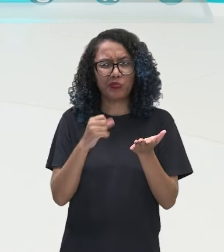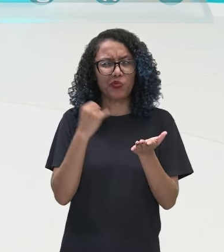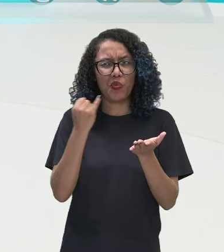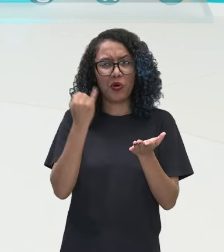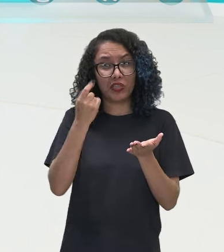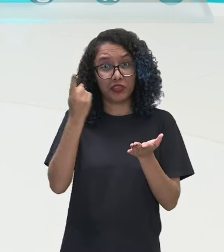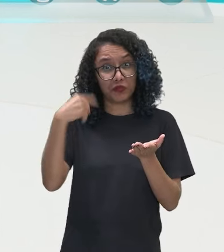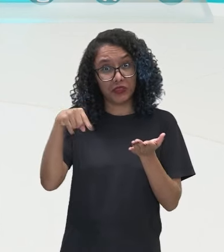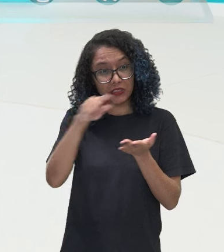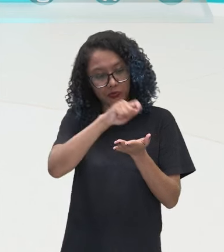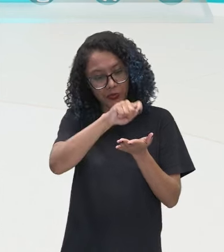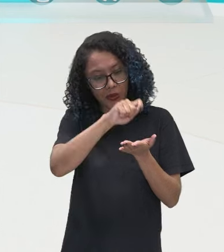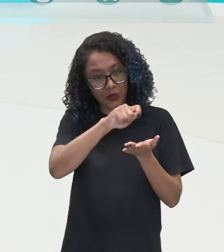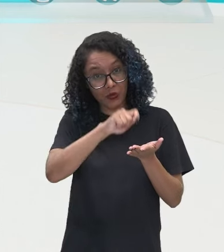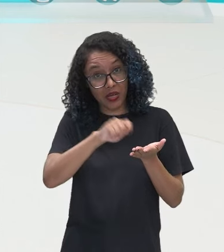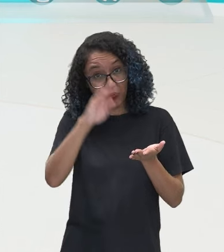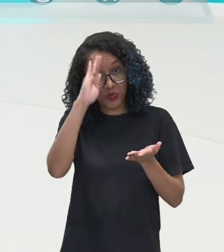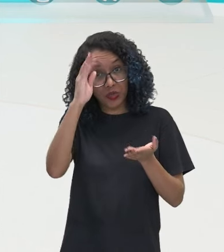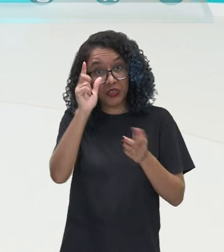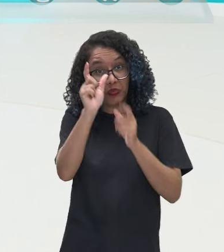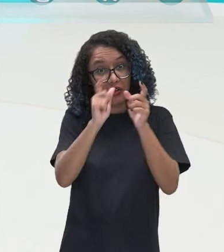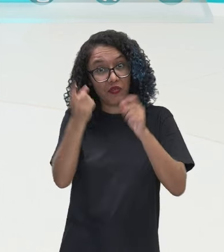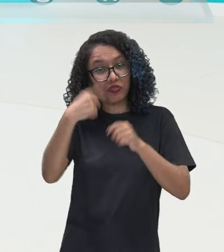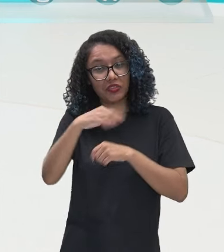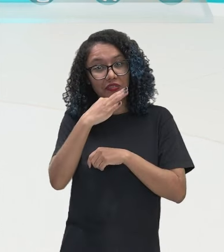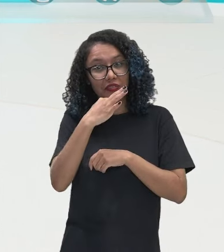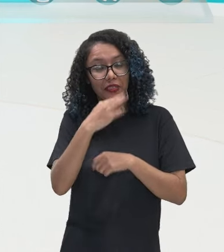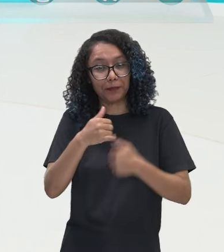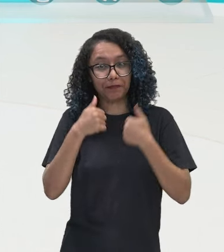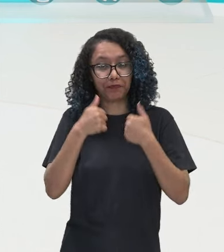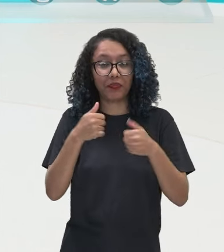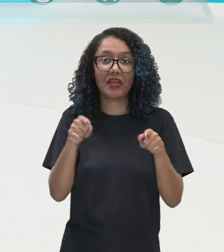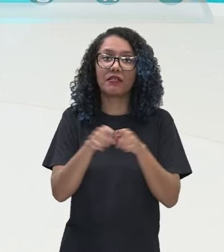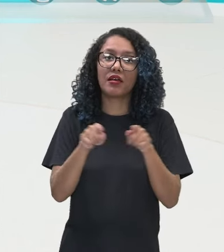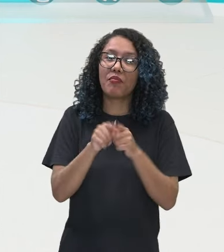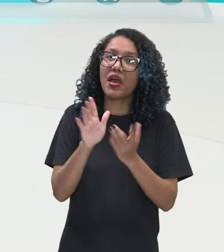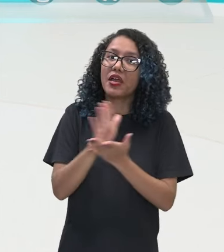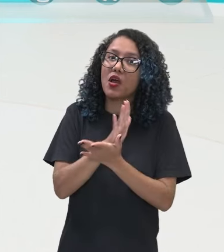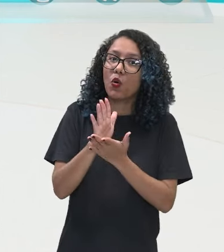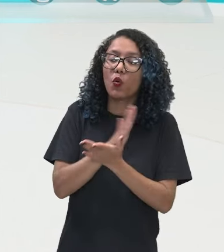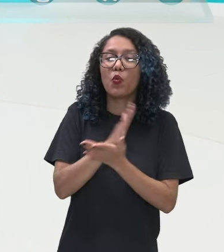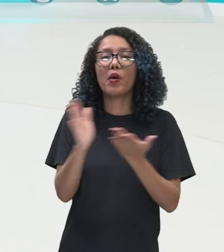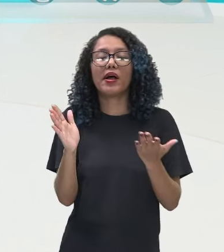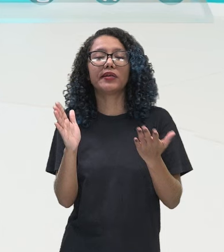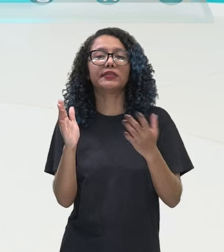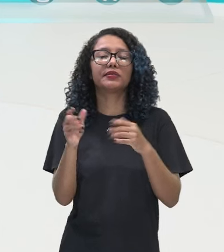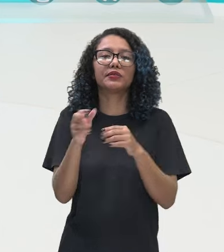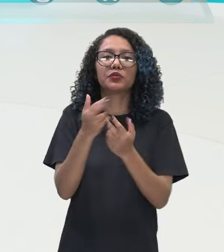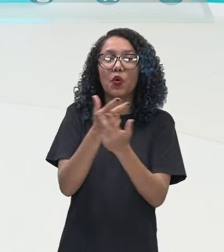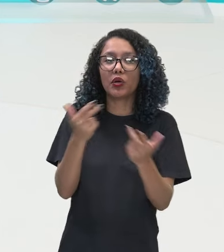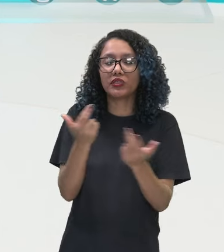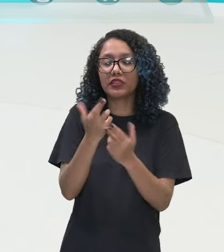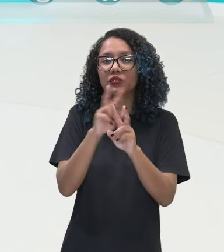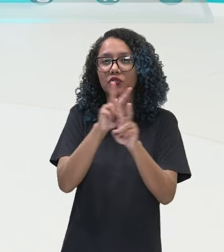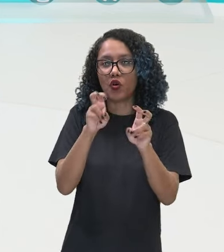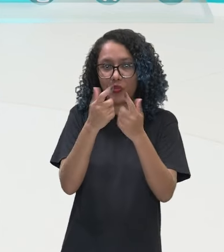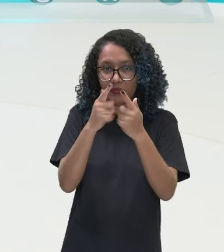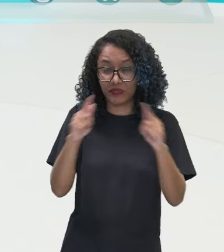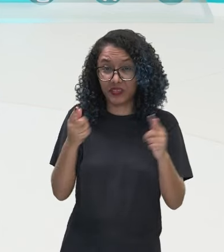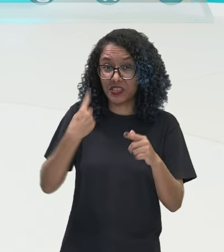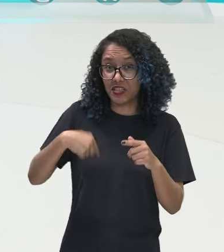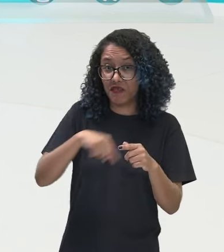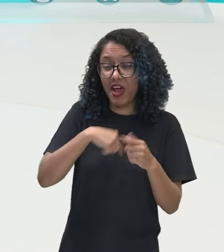vocês desconhecem, tá bom? Também vamos tratar de questões gramaticais ao longo da aula, vamos principalmente ampliar o vocabulário, tá